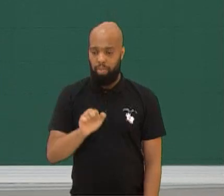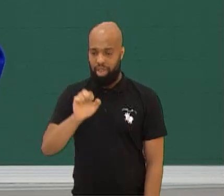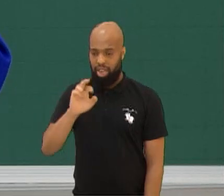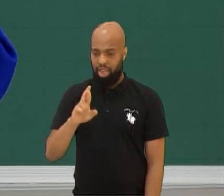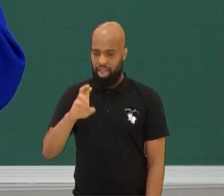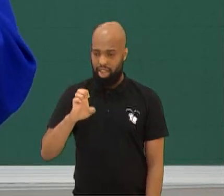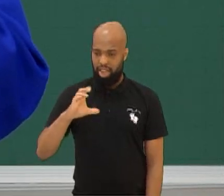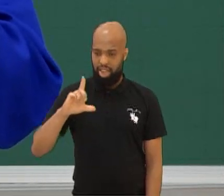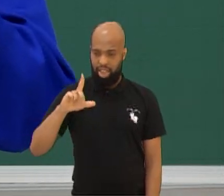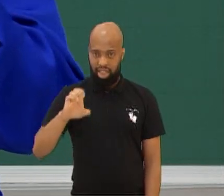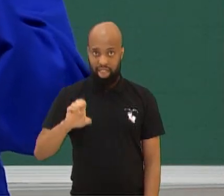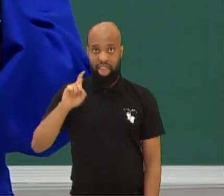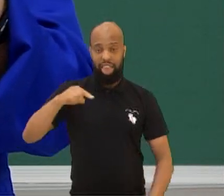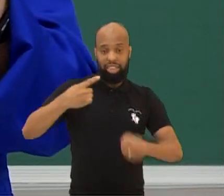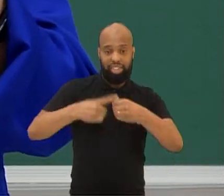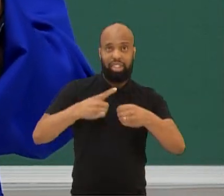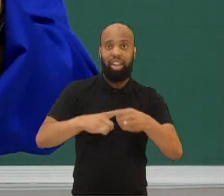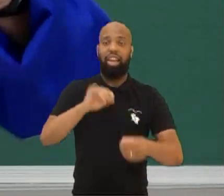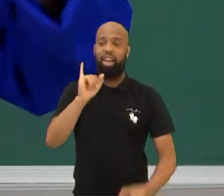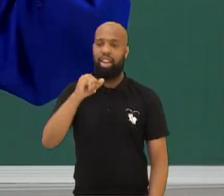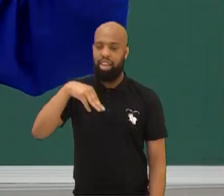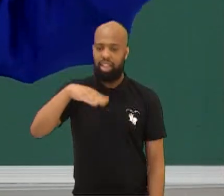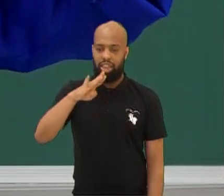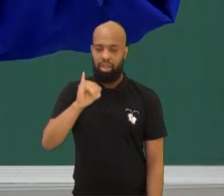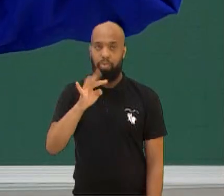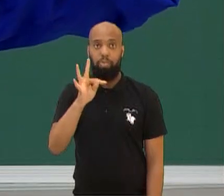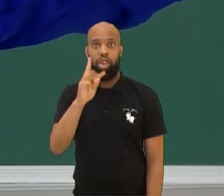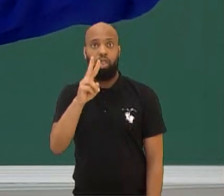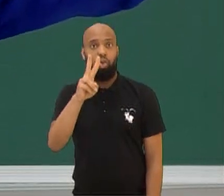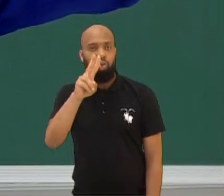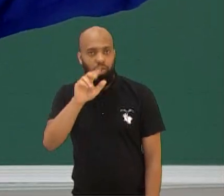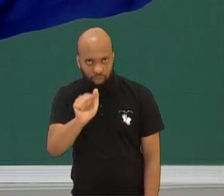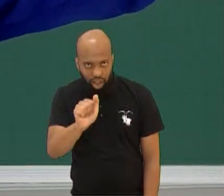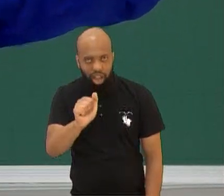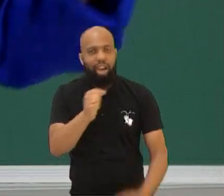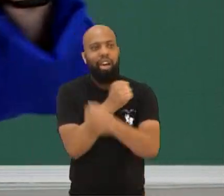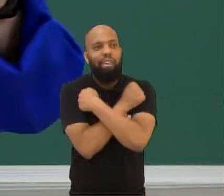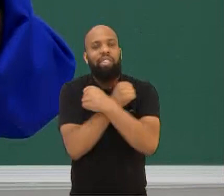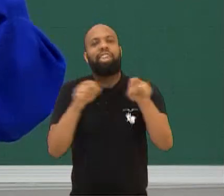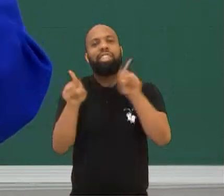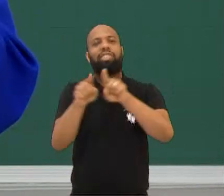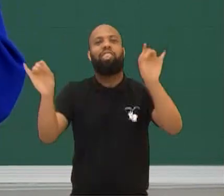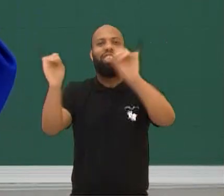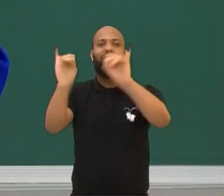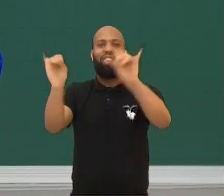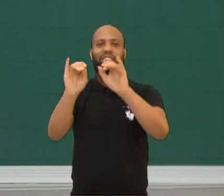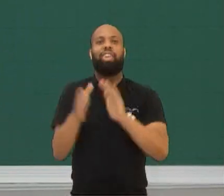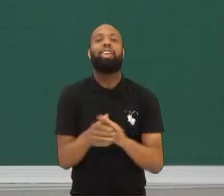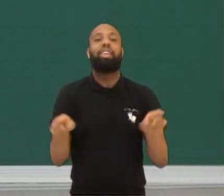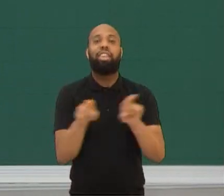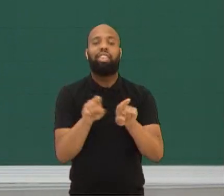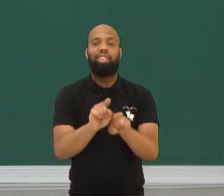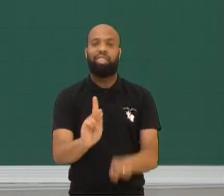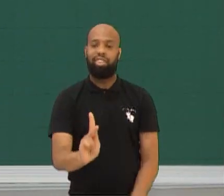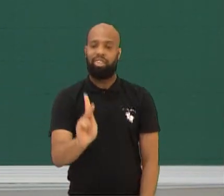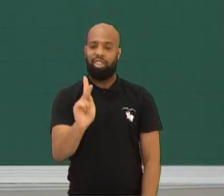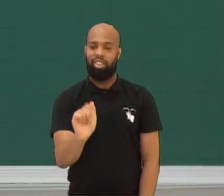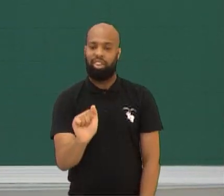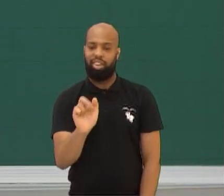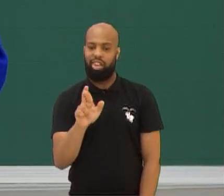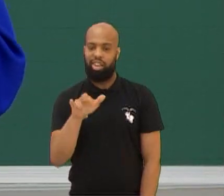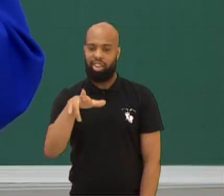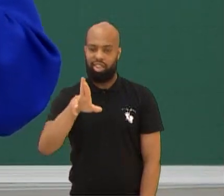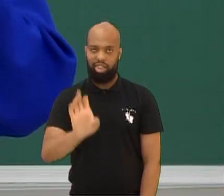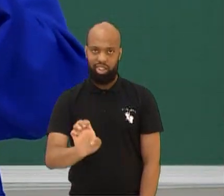de Imbituva. Manda um abraço para Imbituva. Oi, Imbituva, um grande abraço para vocês. Karine, do Colégio Estadual